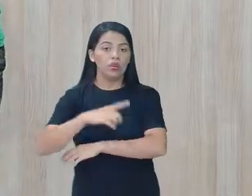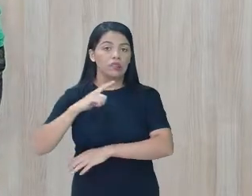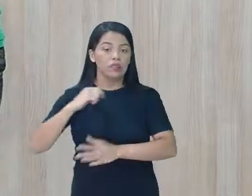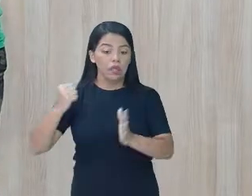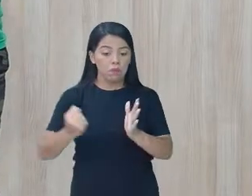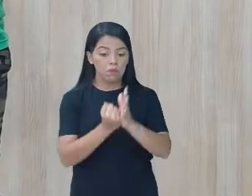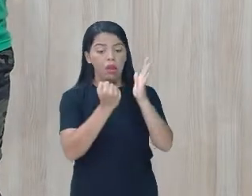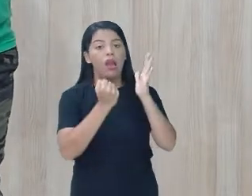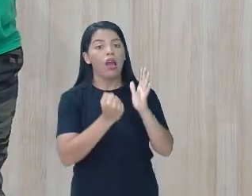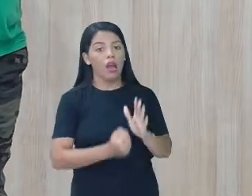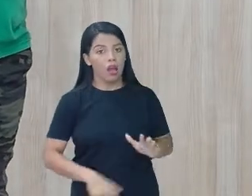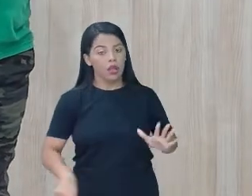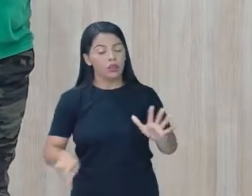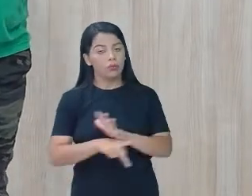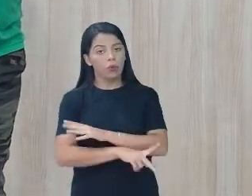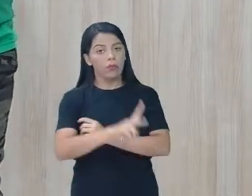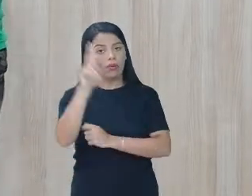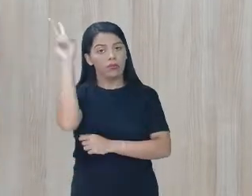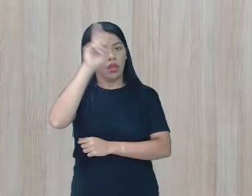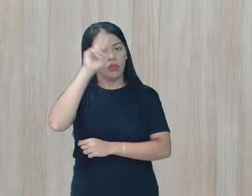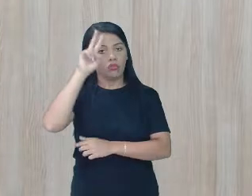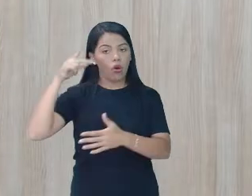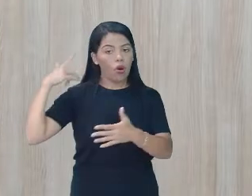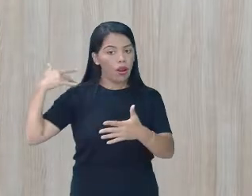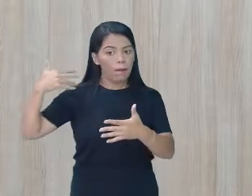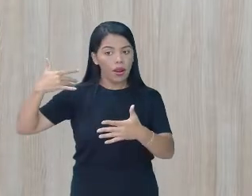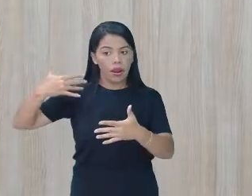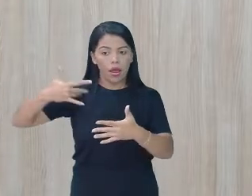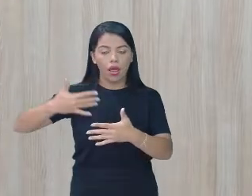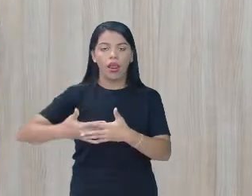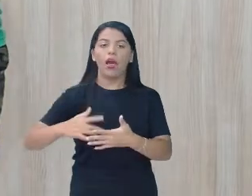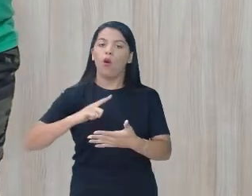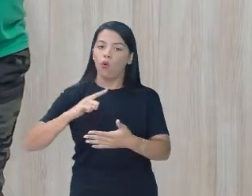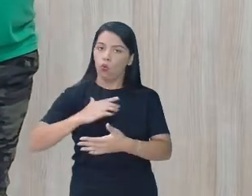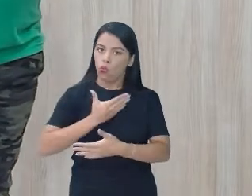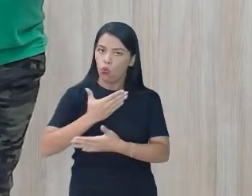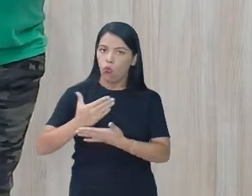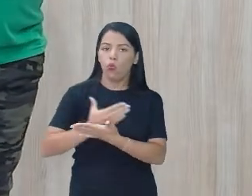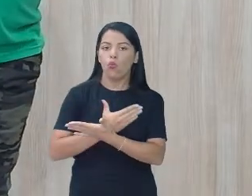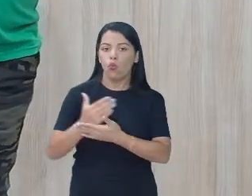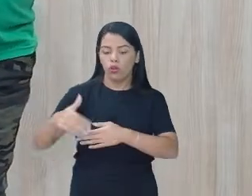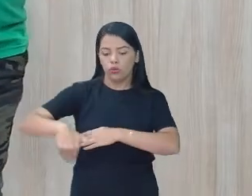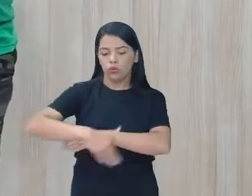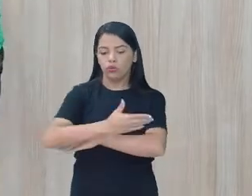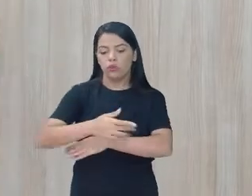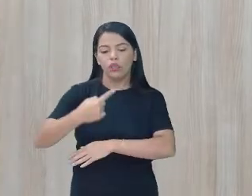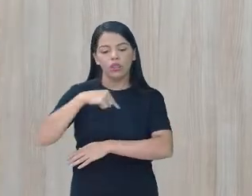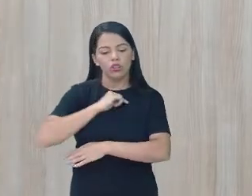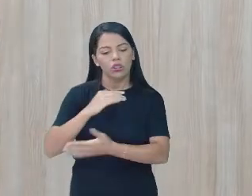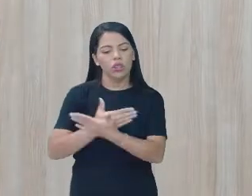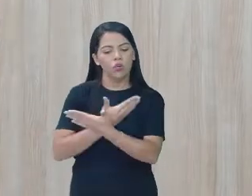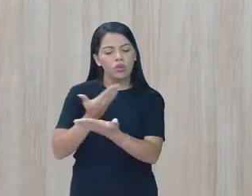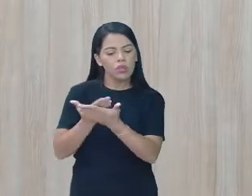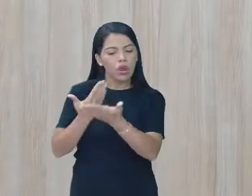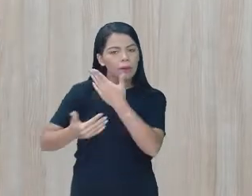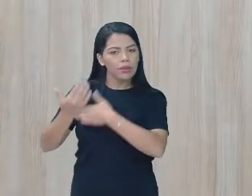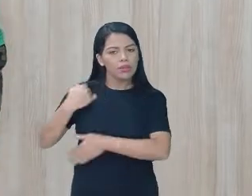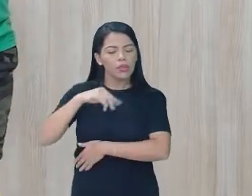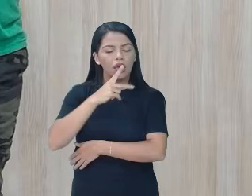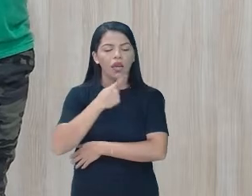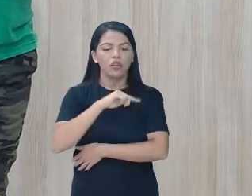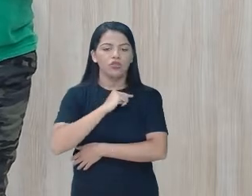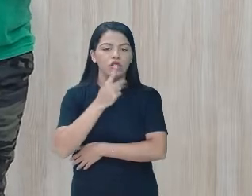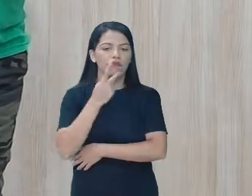né, da história, né, ao longo do tempo. A gente, em algumas aulas passadas, a gente falou aqui sobre alguns